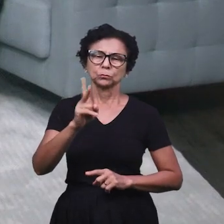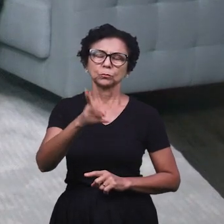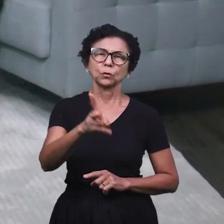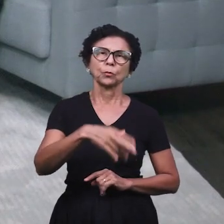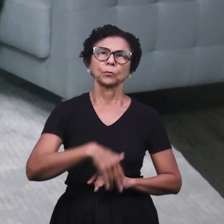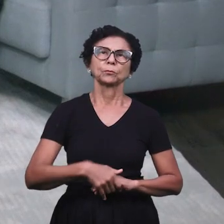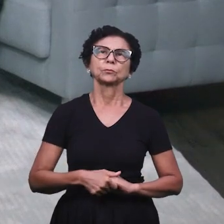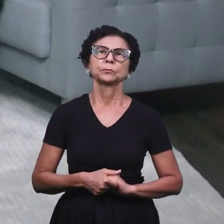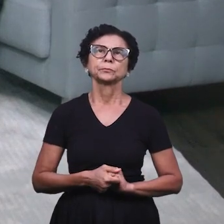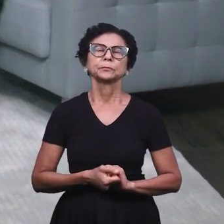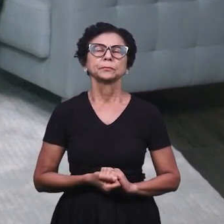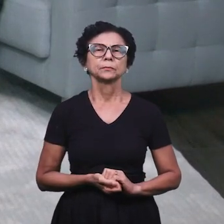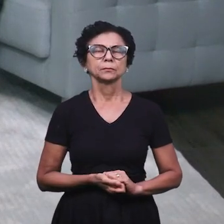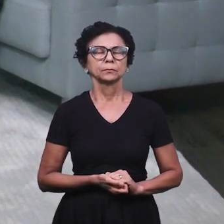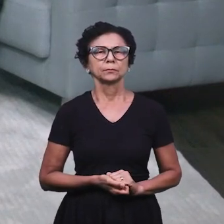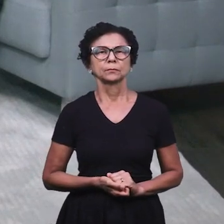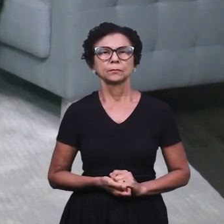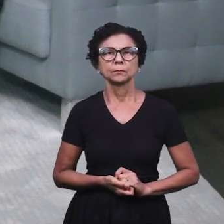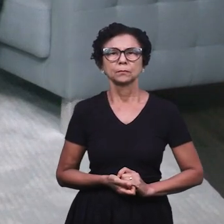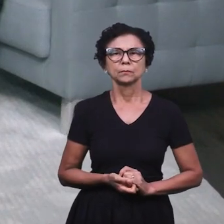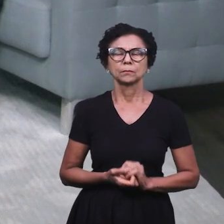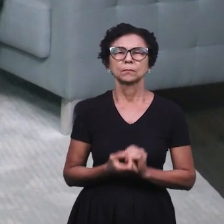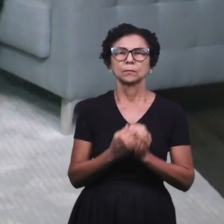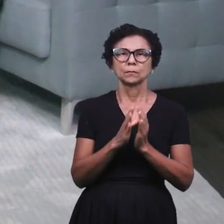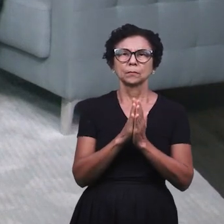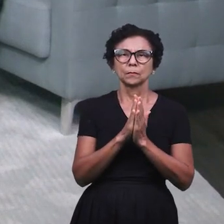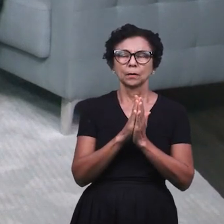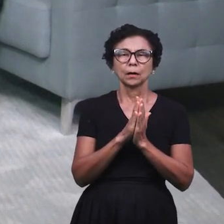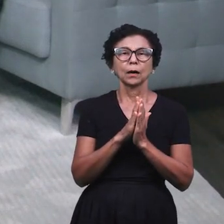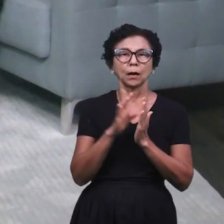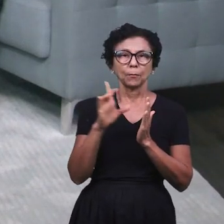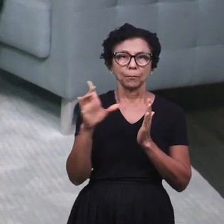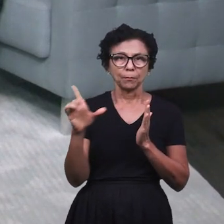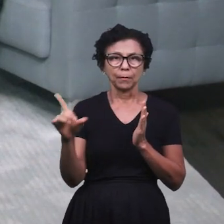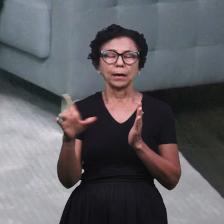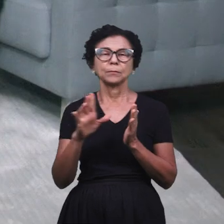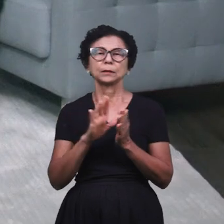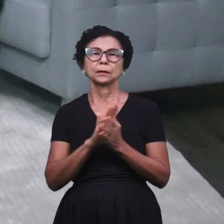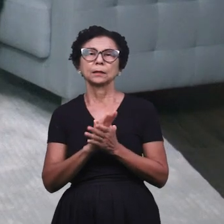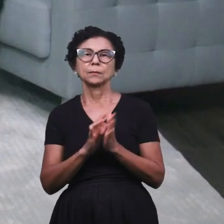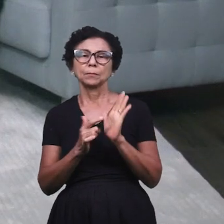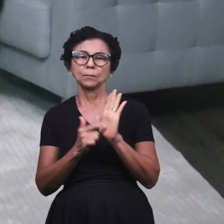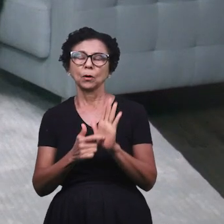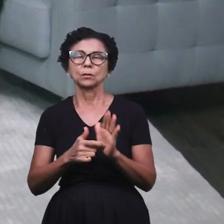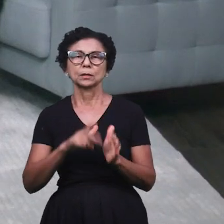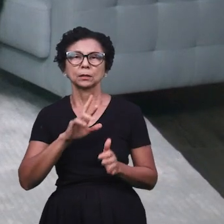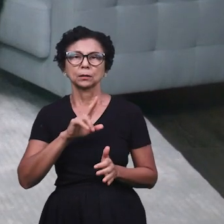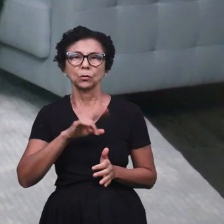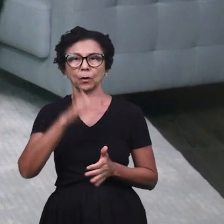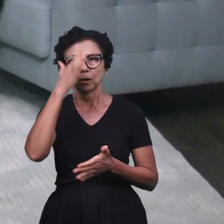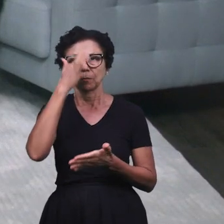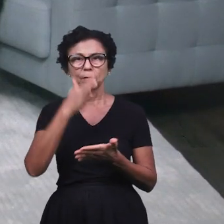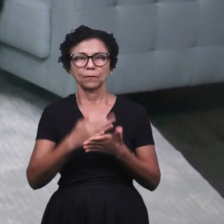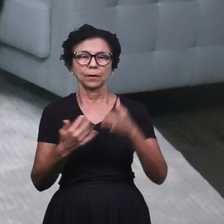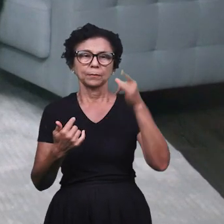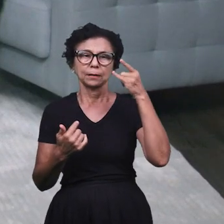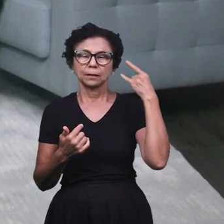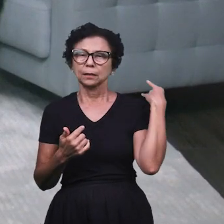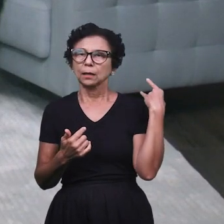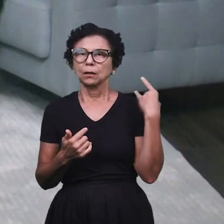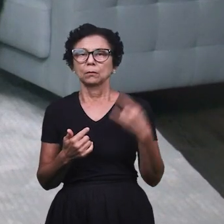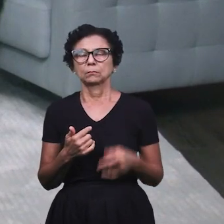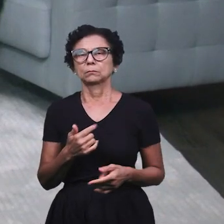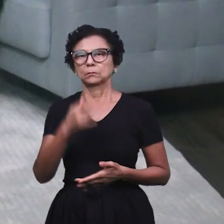instrução que é bíblica, doutrinária, onde fala da fé. Essa fé que não é material, mas é uma fé redentora